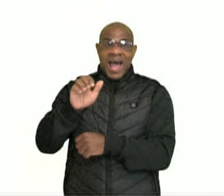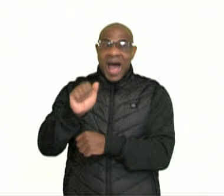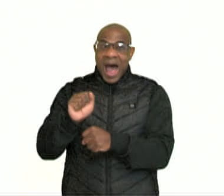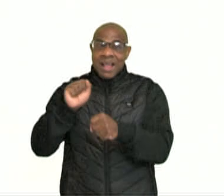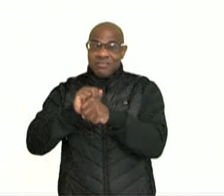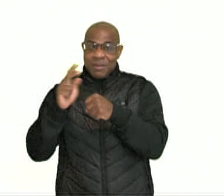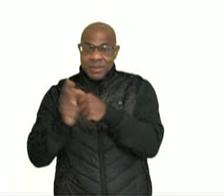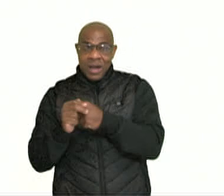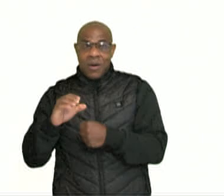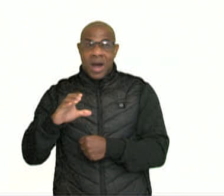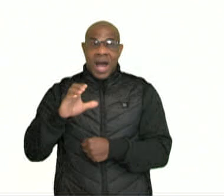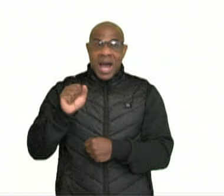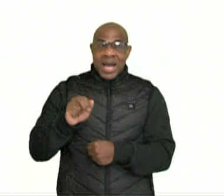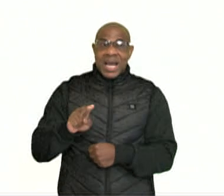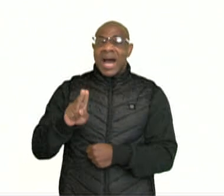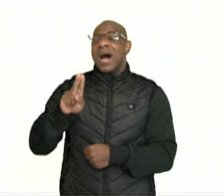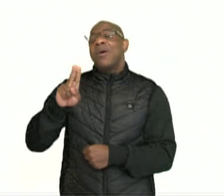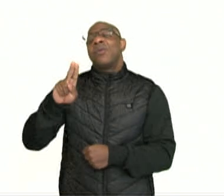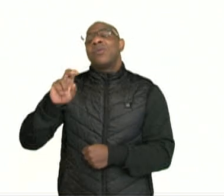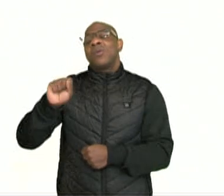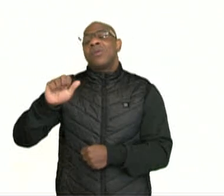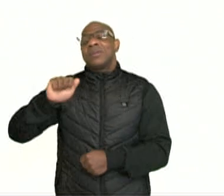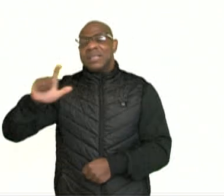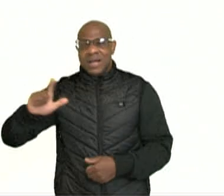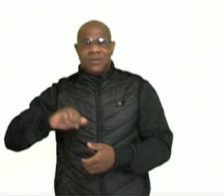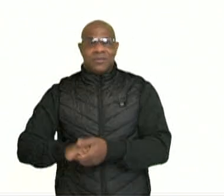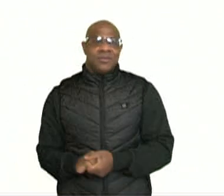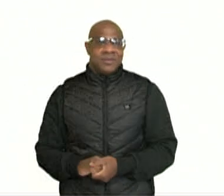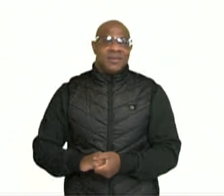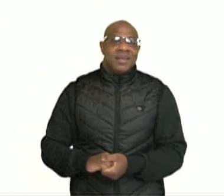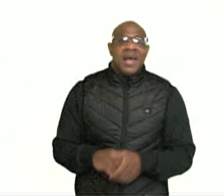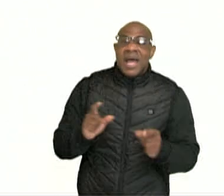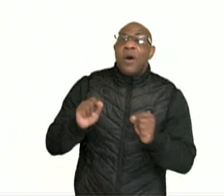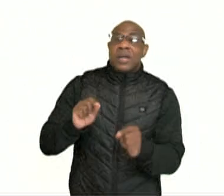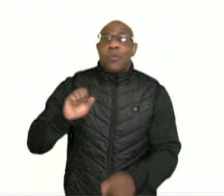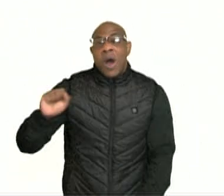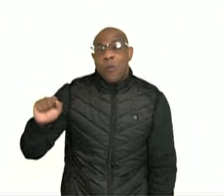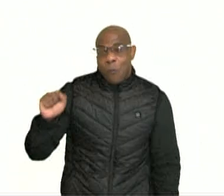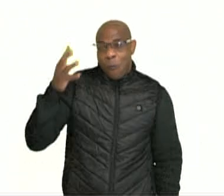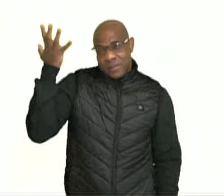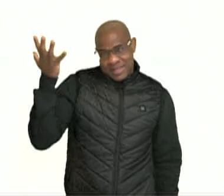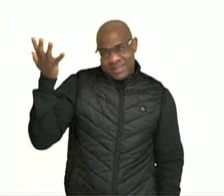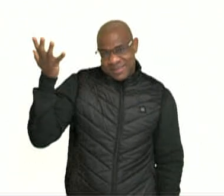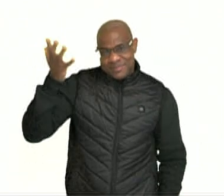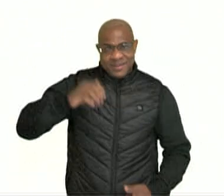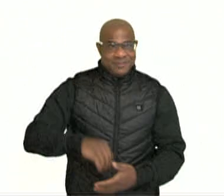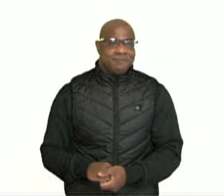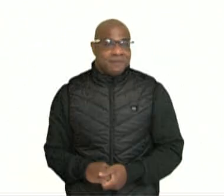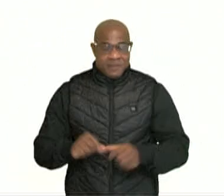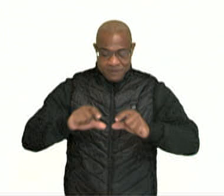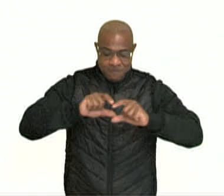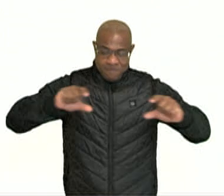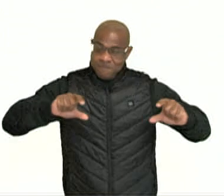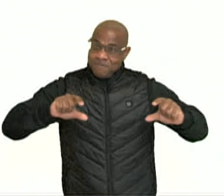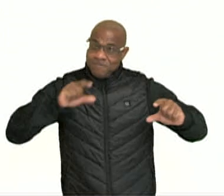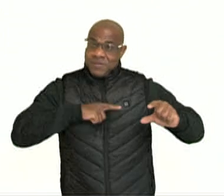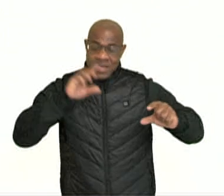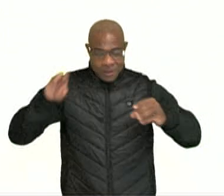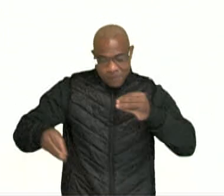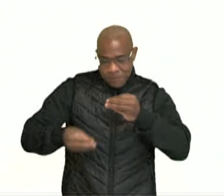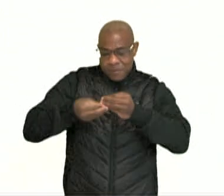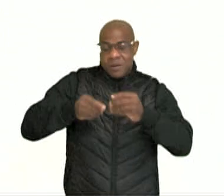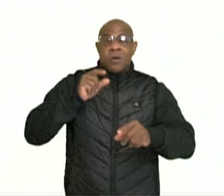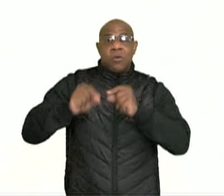tipo indica causa, motivo que acarretou a ação descrita na oração principal. São introduzidas